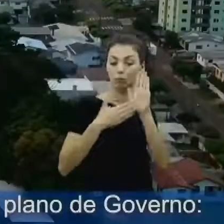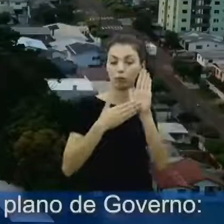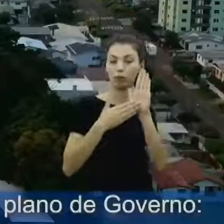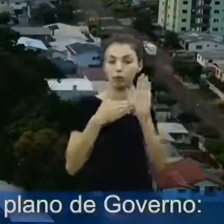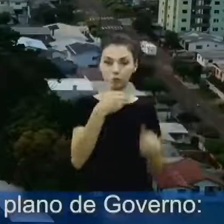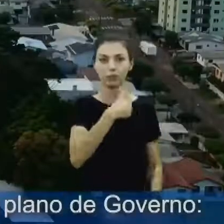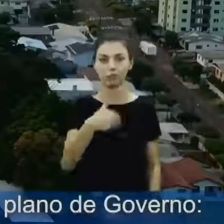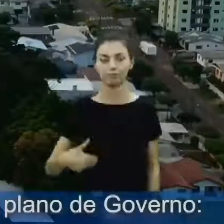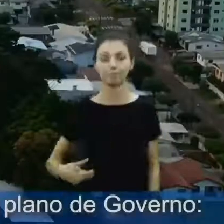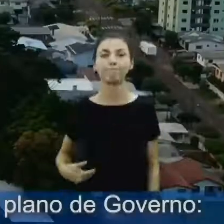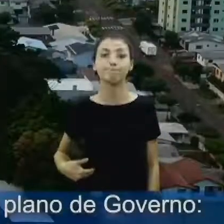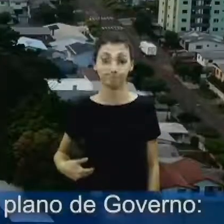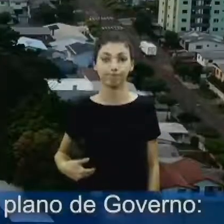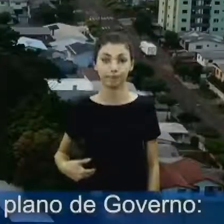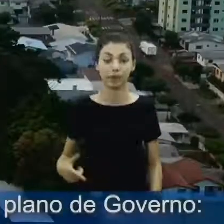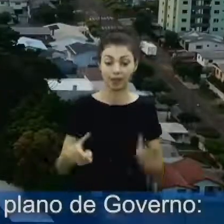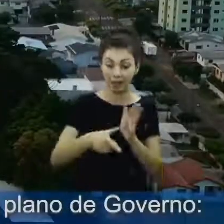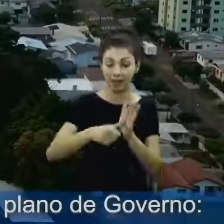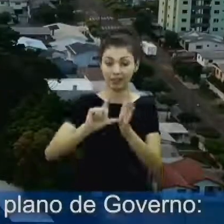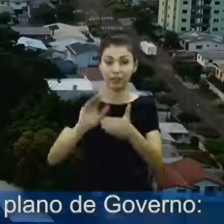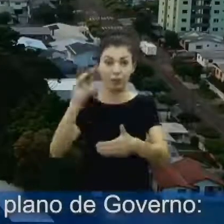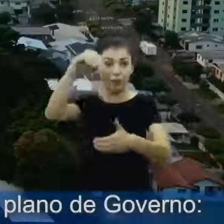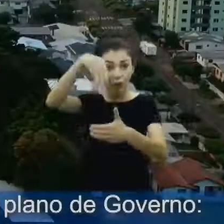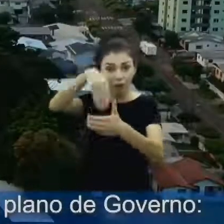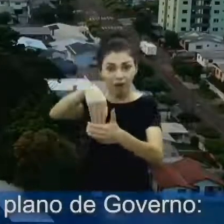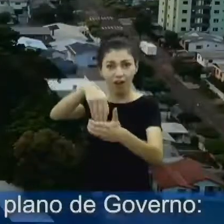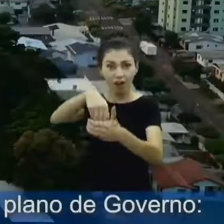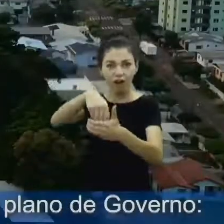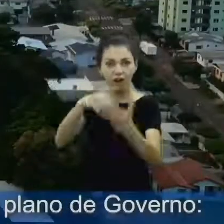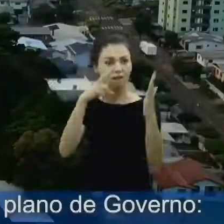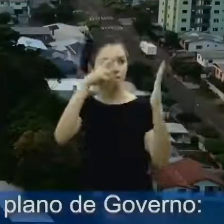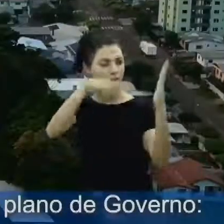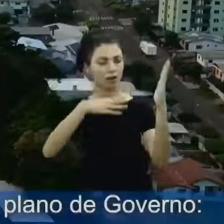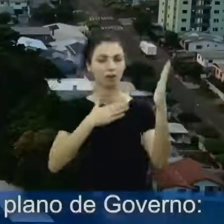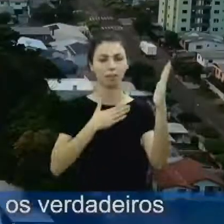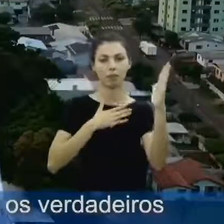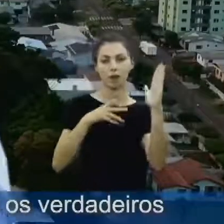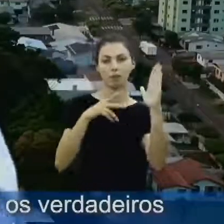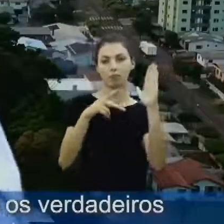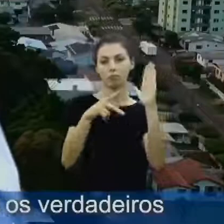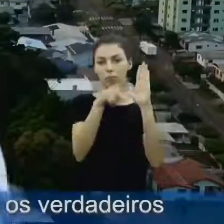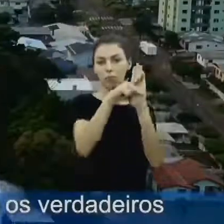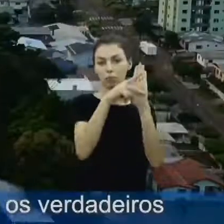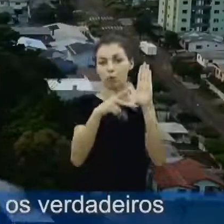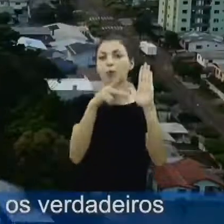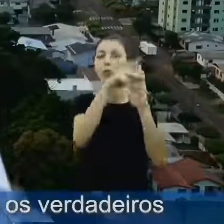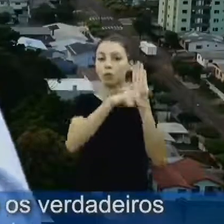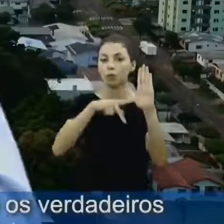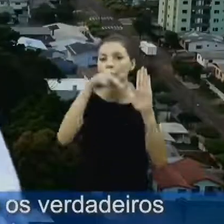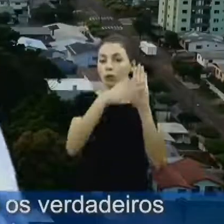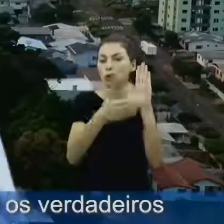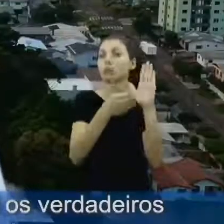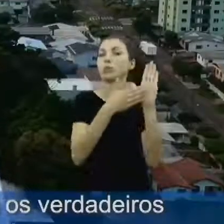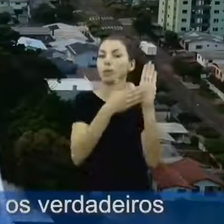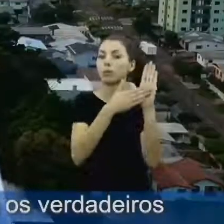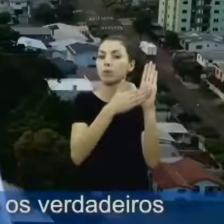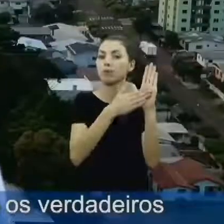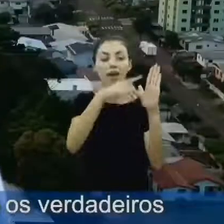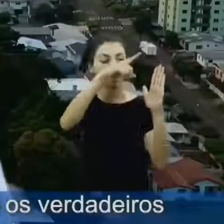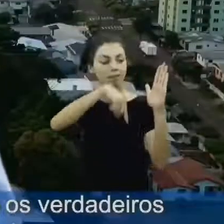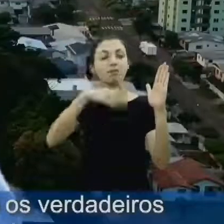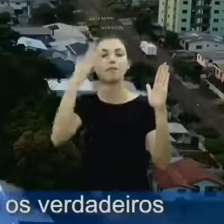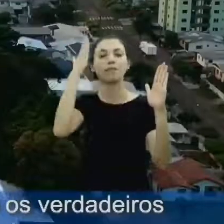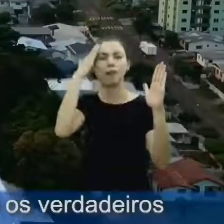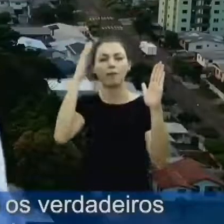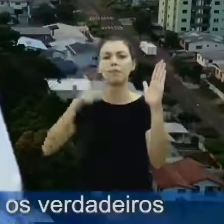plano de governo. Antes de dar seu voto nas urnas, veja nossas propostas. Faça esse convite a você porque sei que em nosso